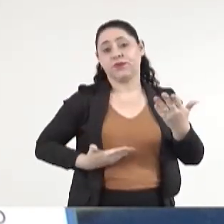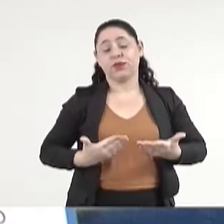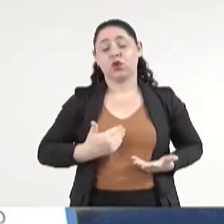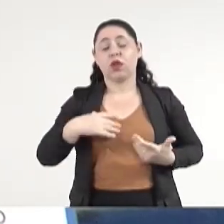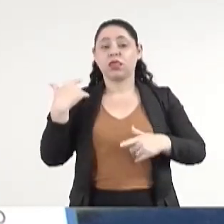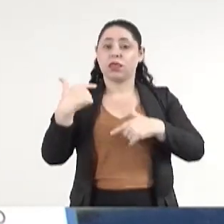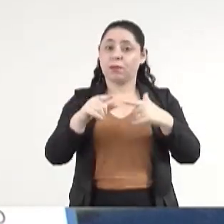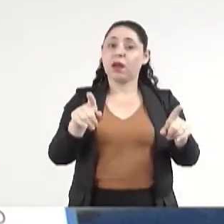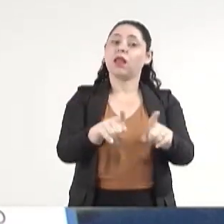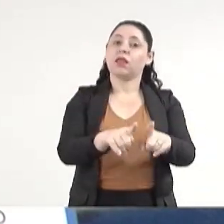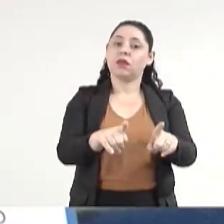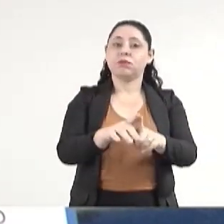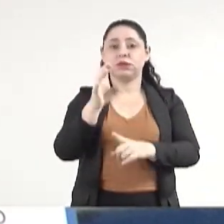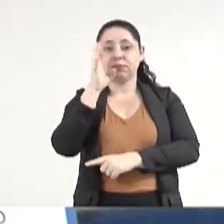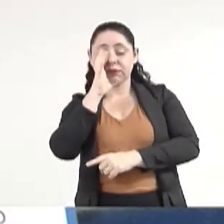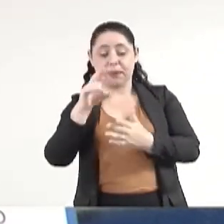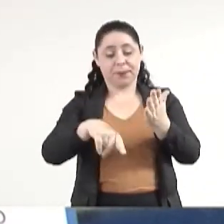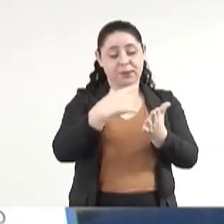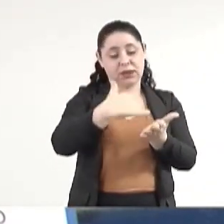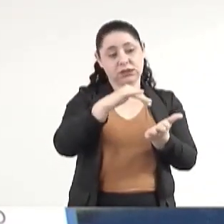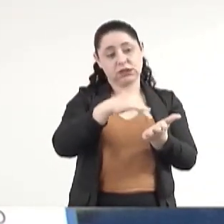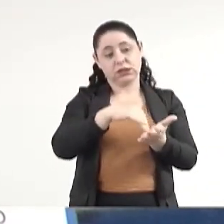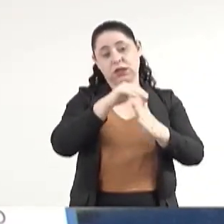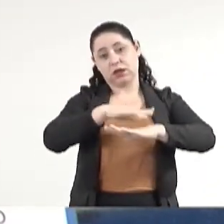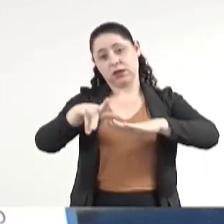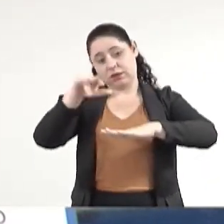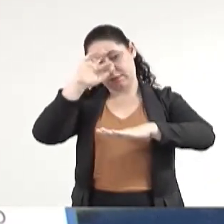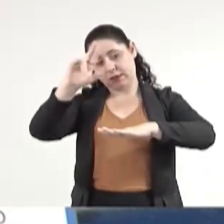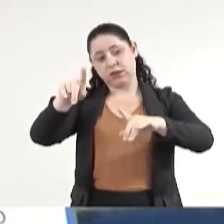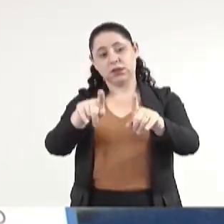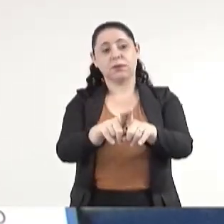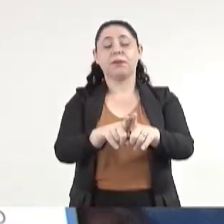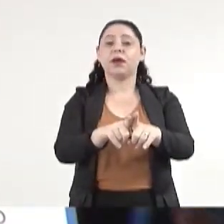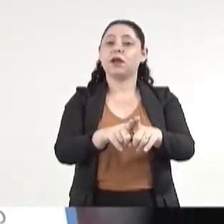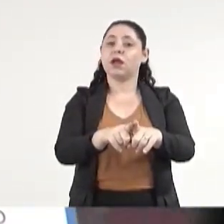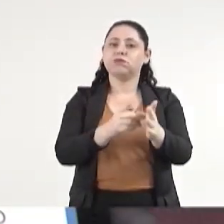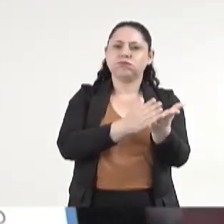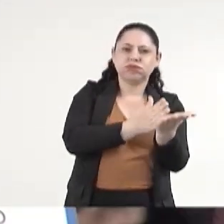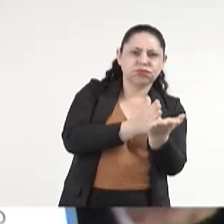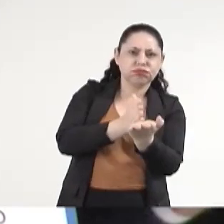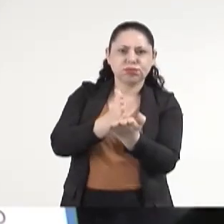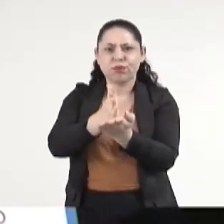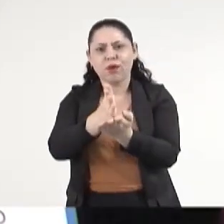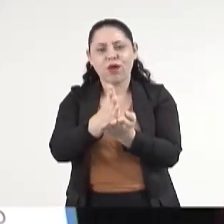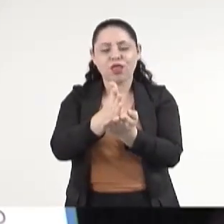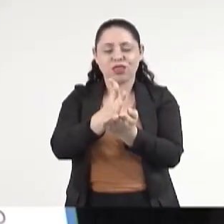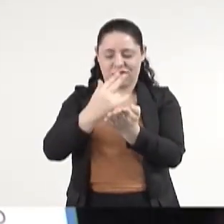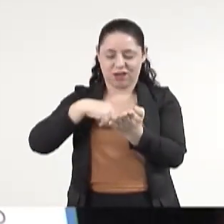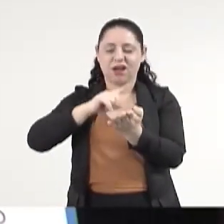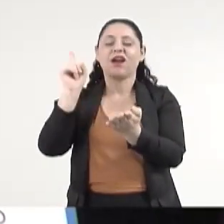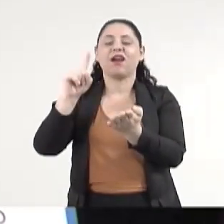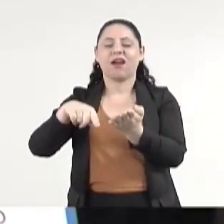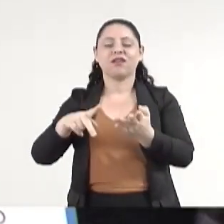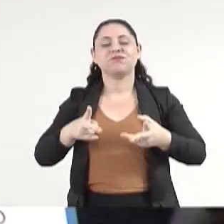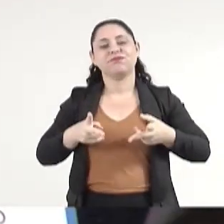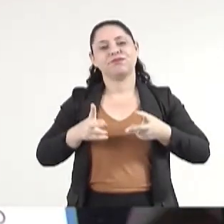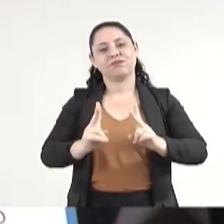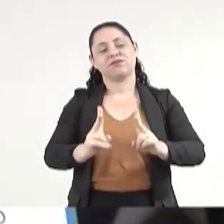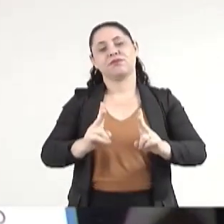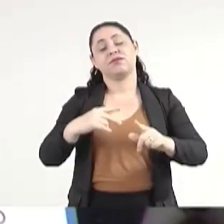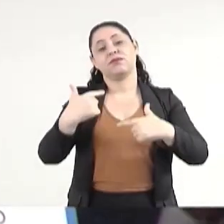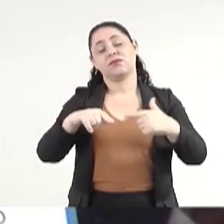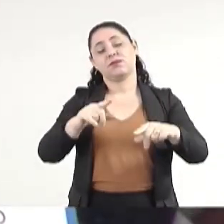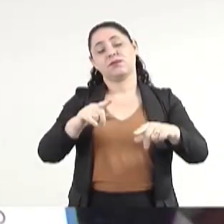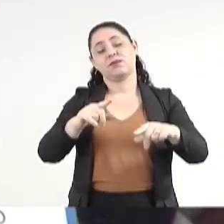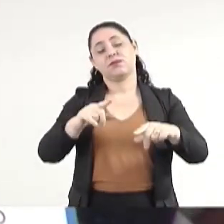que acompanham o trabalho, a primeira secretaria, a mesa diretora, neste rumo que a gente quer continuar trabalhando